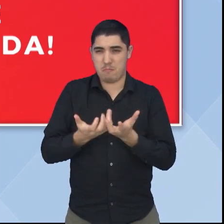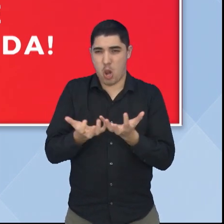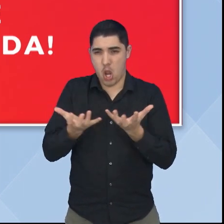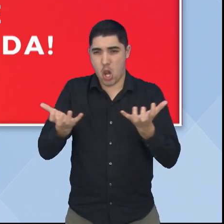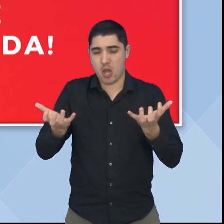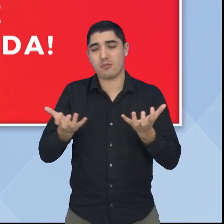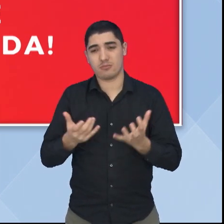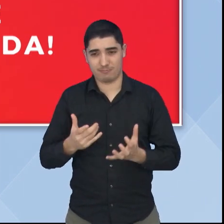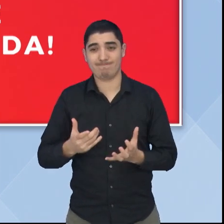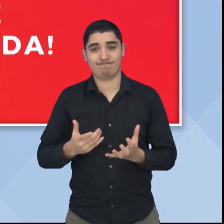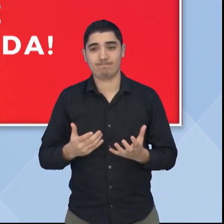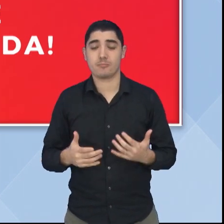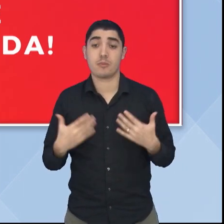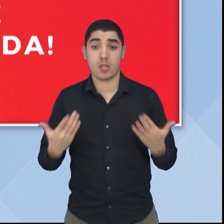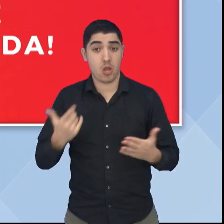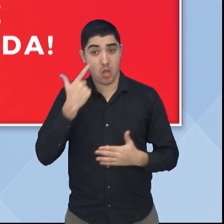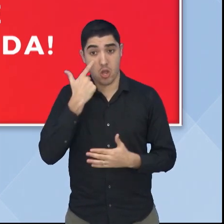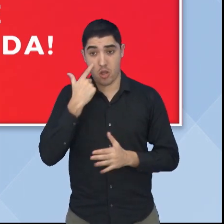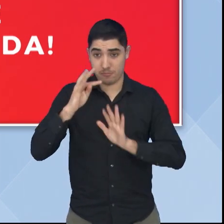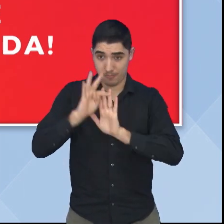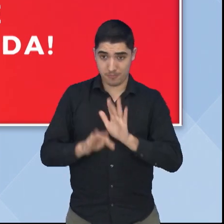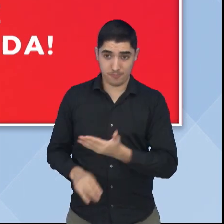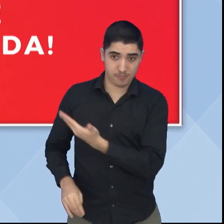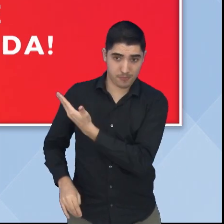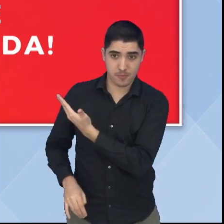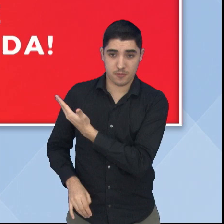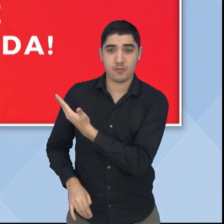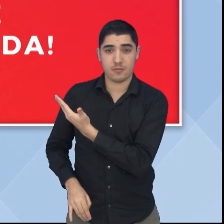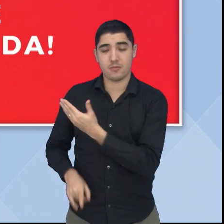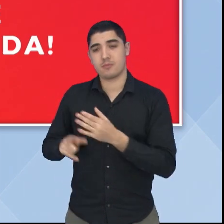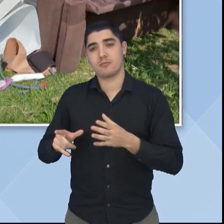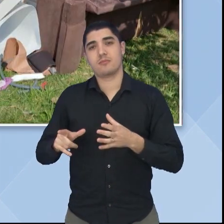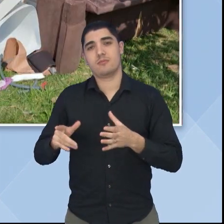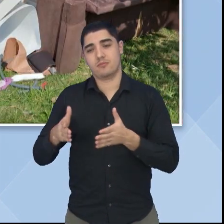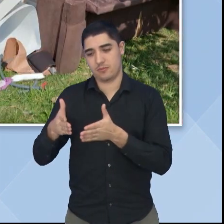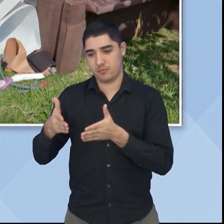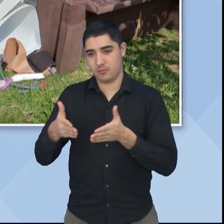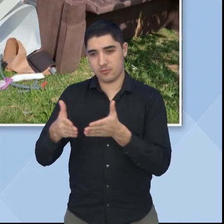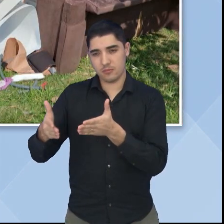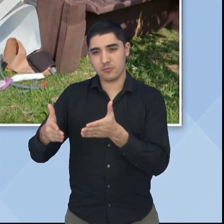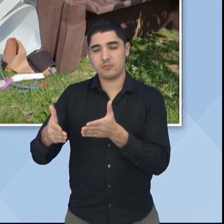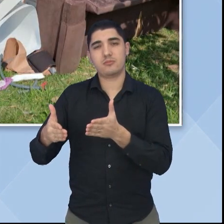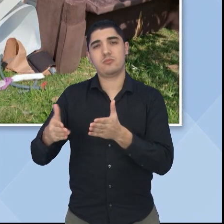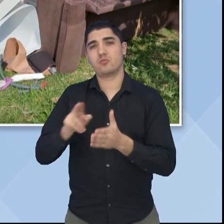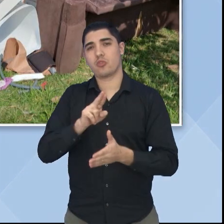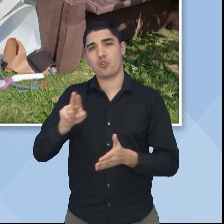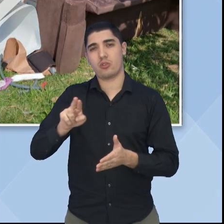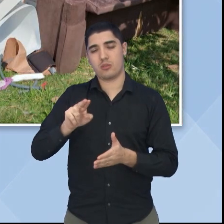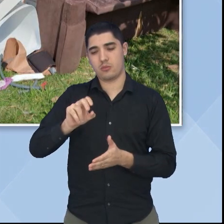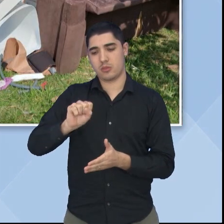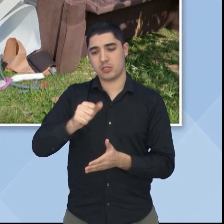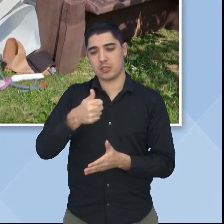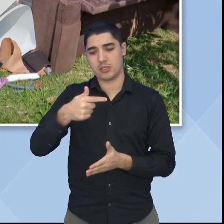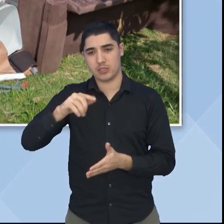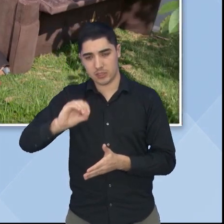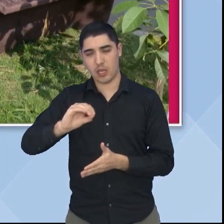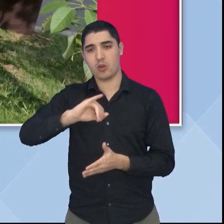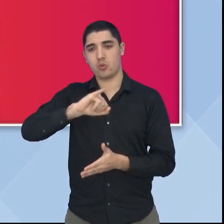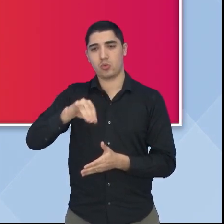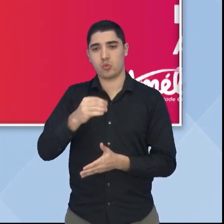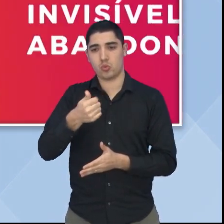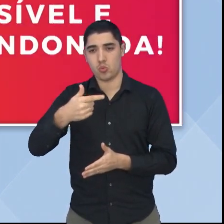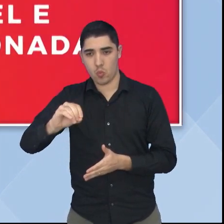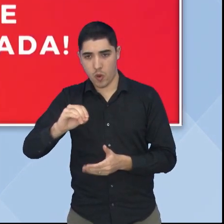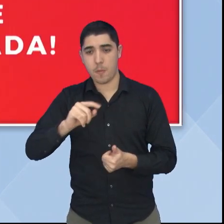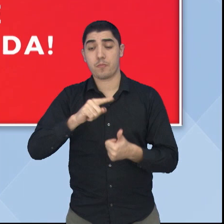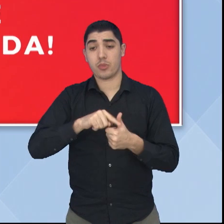disso, só para pegar o texto ali, ó, a estrada do São João, do Luso, a estrada do Jaguari, a estrada principal dos Freitas